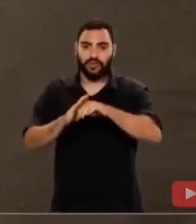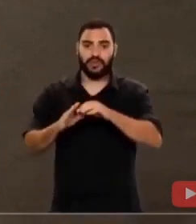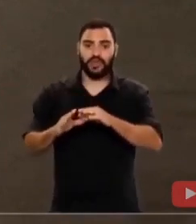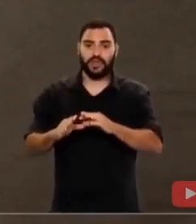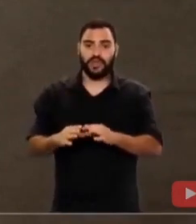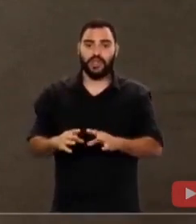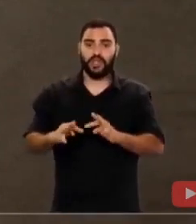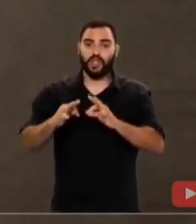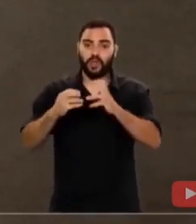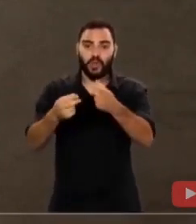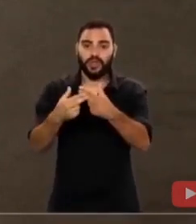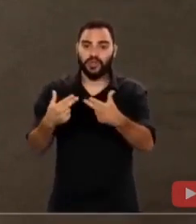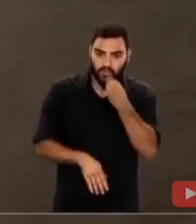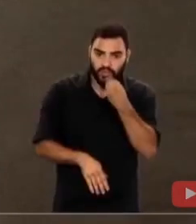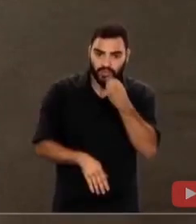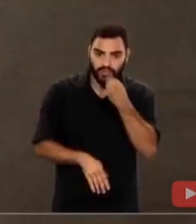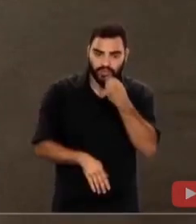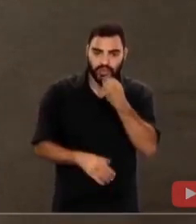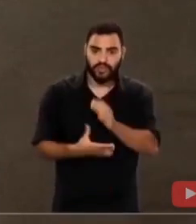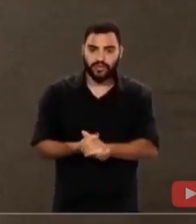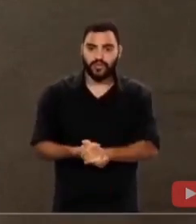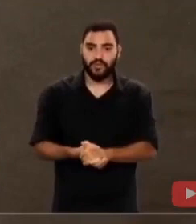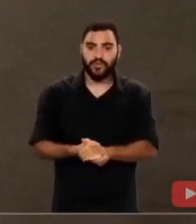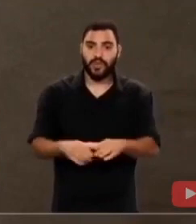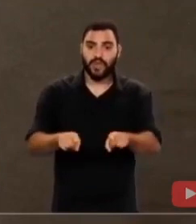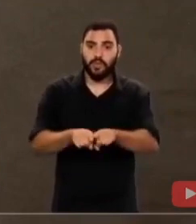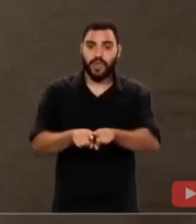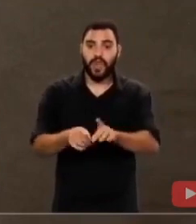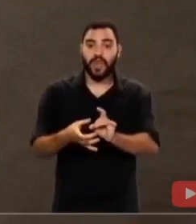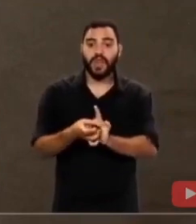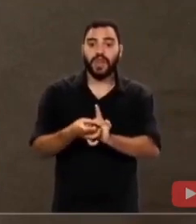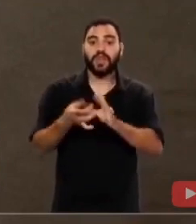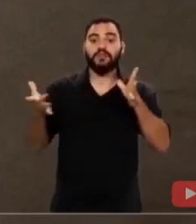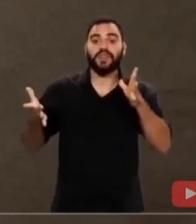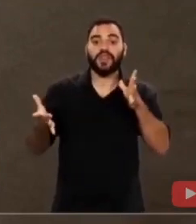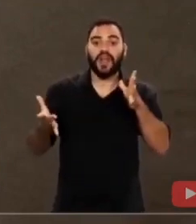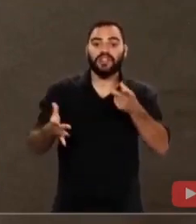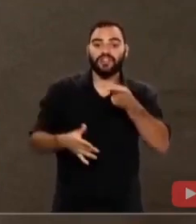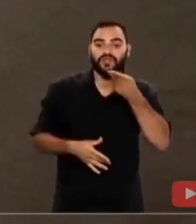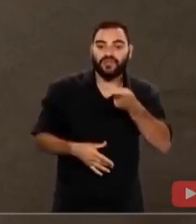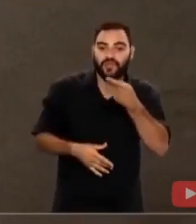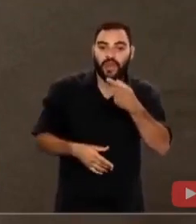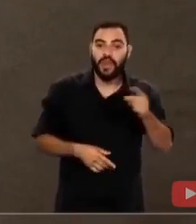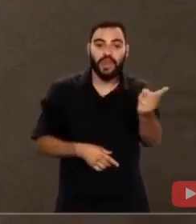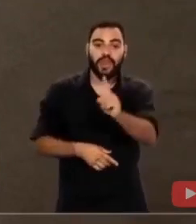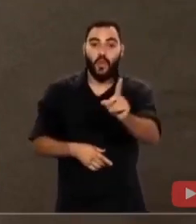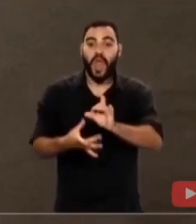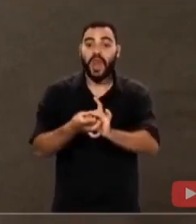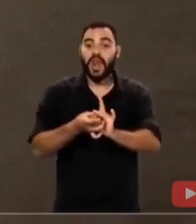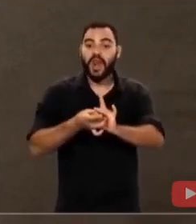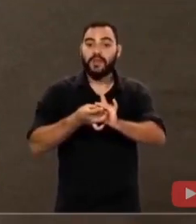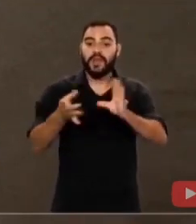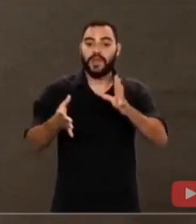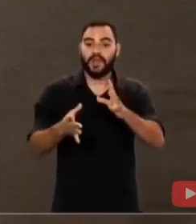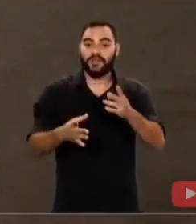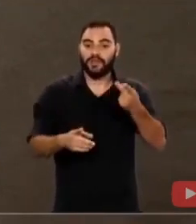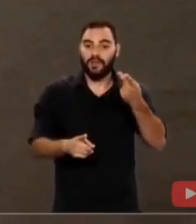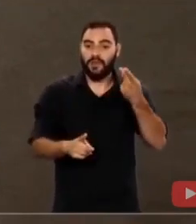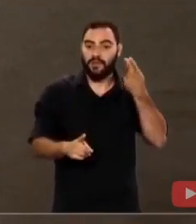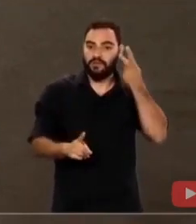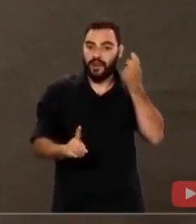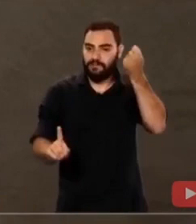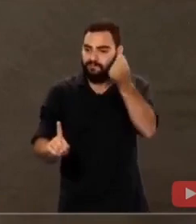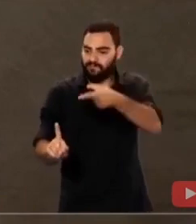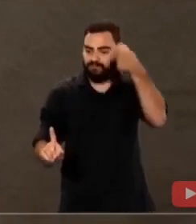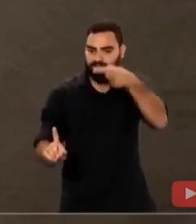sorte de atividades ilícitas. Liberdade de expressão não é liberdade de agressão.